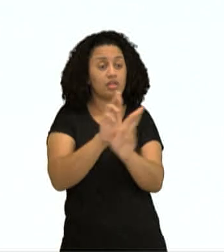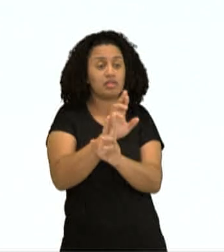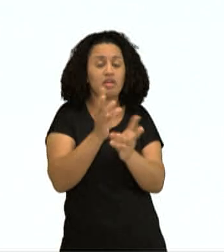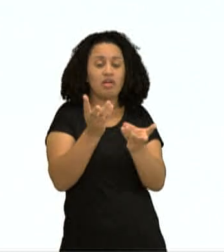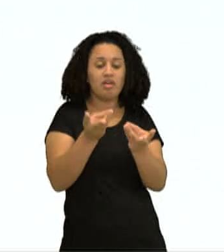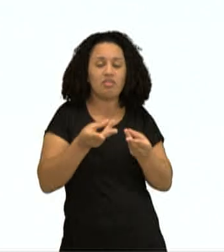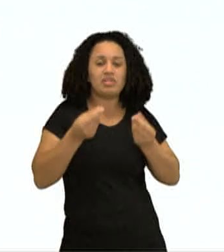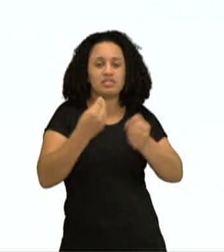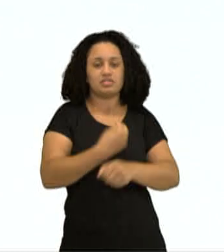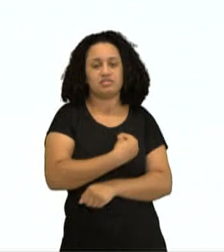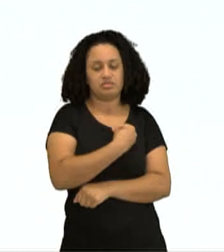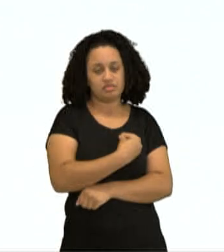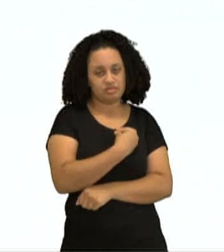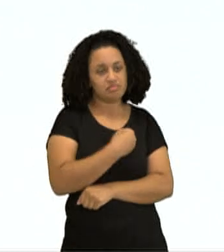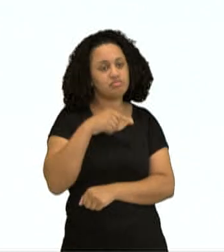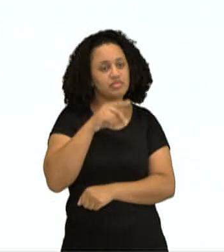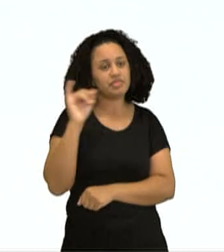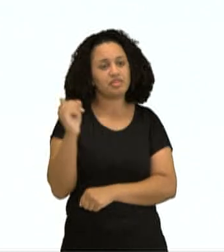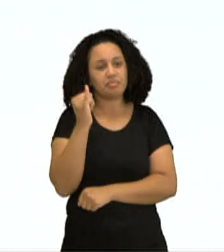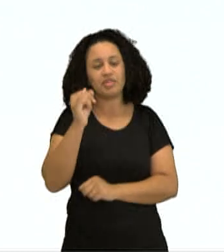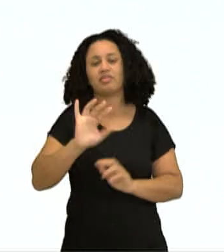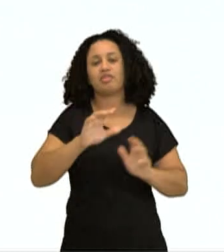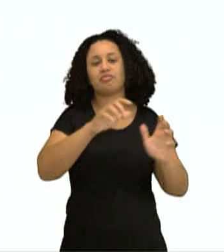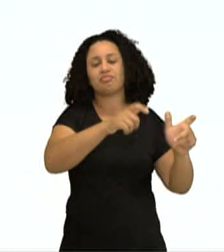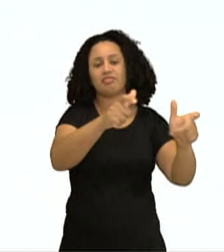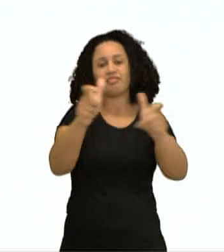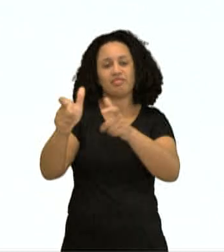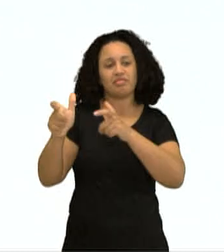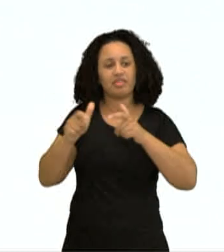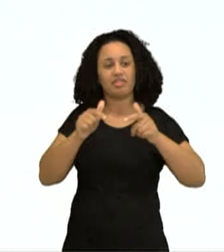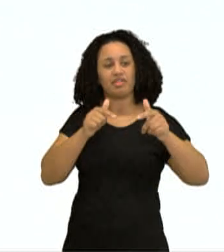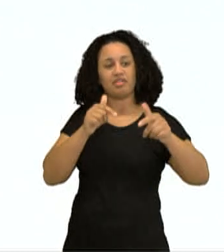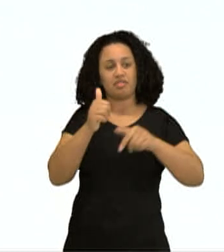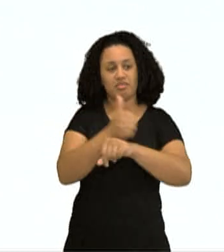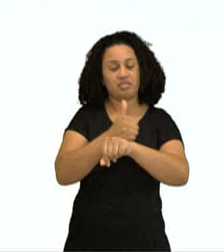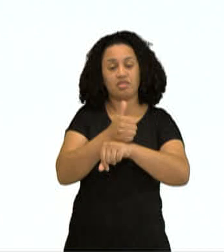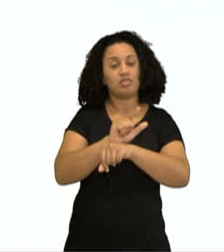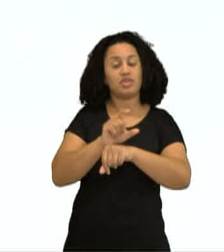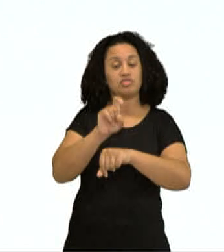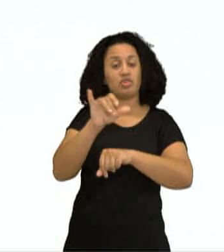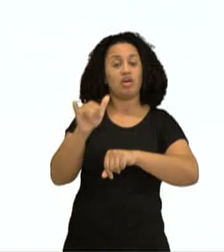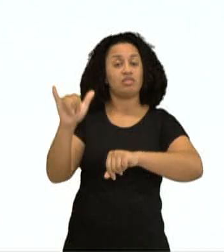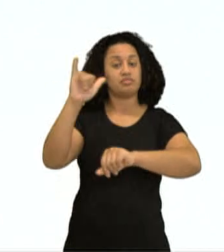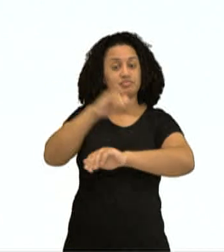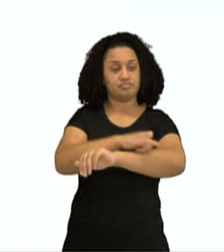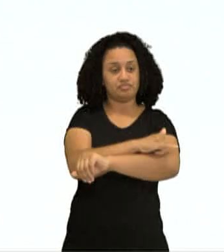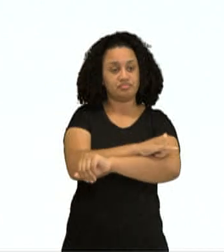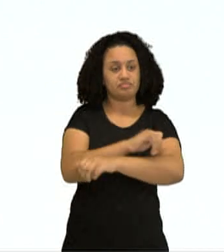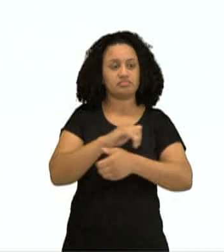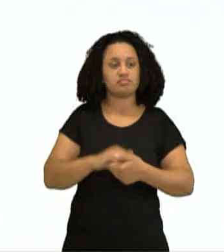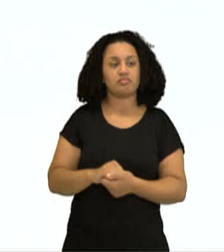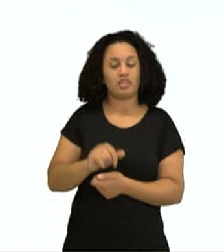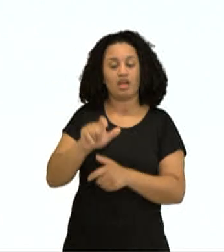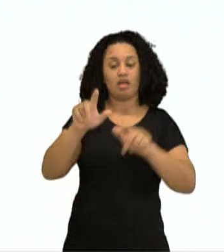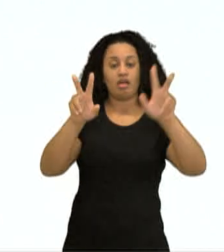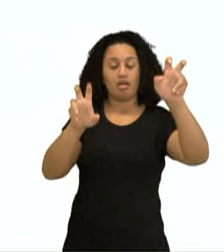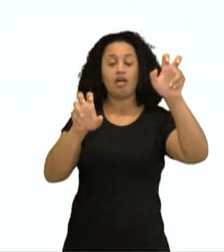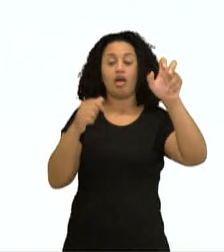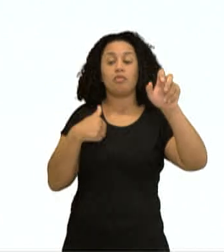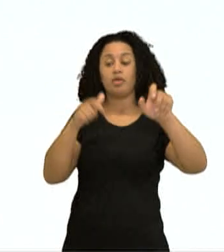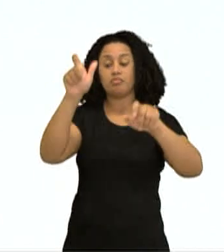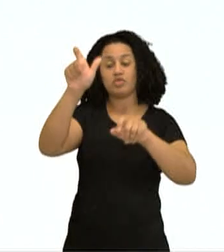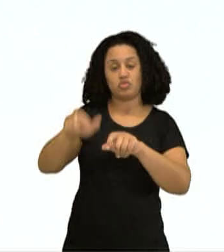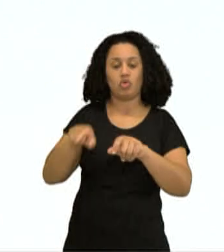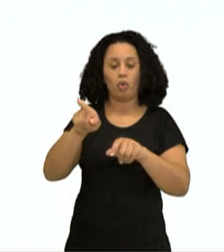qualidade de vida e são determinantes em todos os setores, não apenas no aeroportuário. Isso aqui é uma fala de uma pessoa envolvida